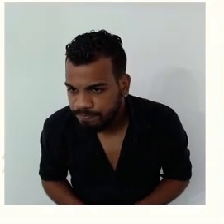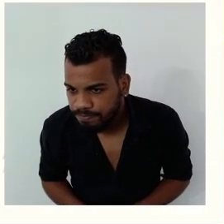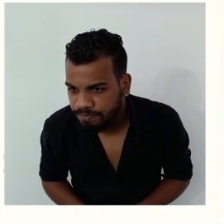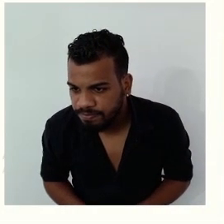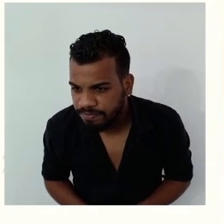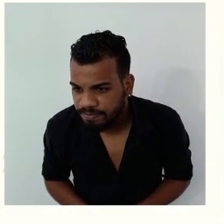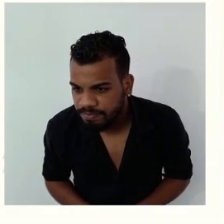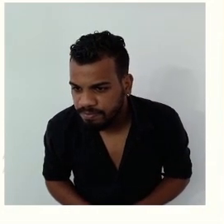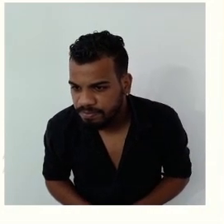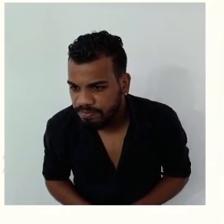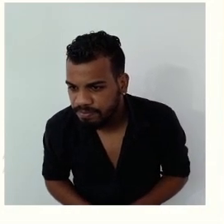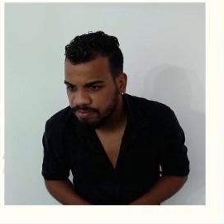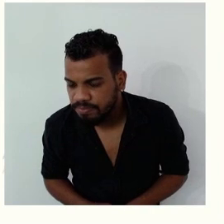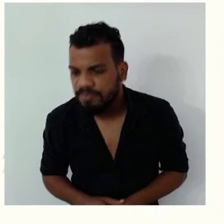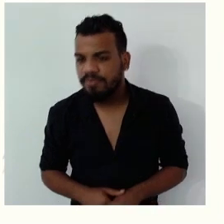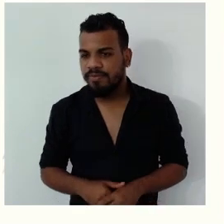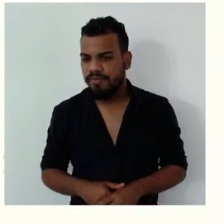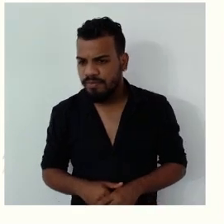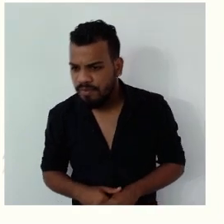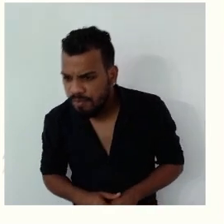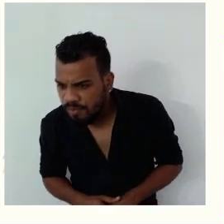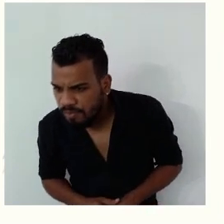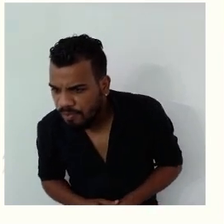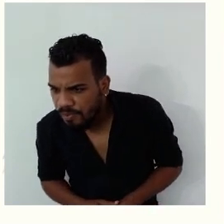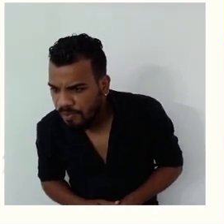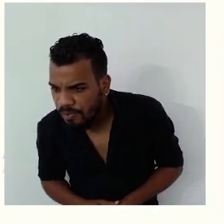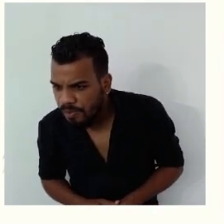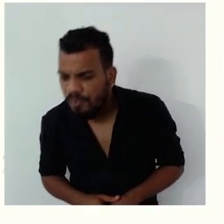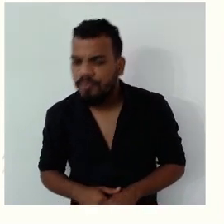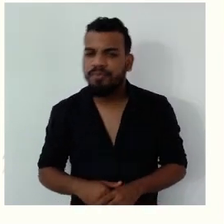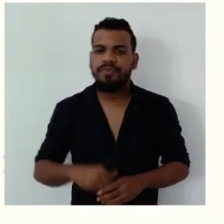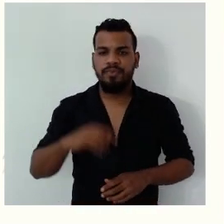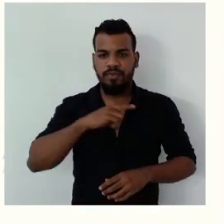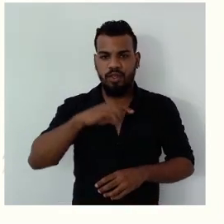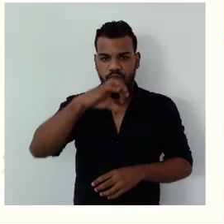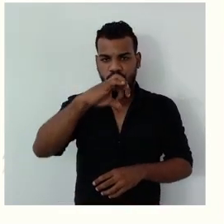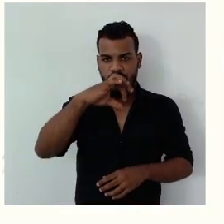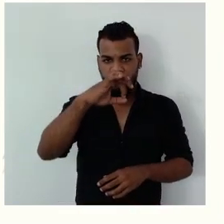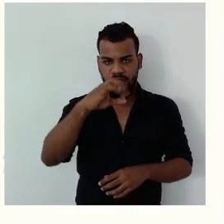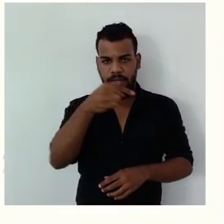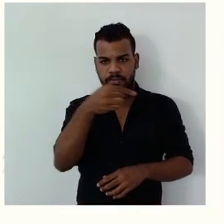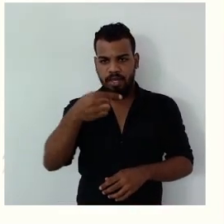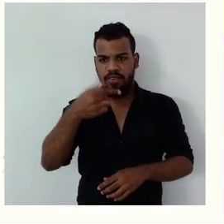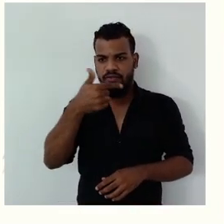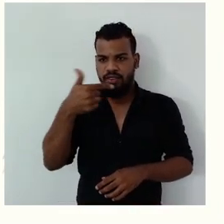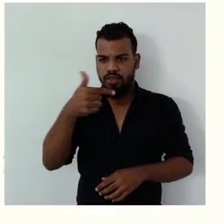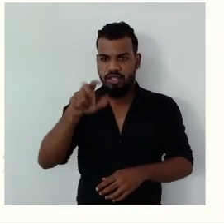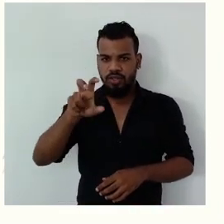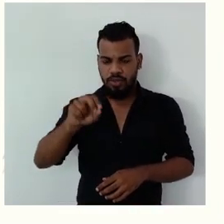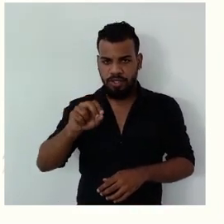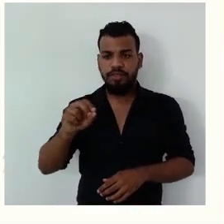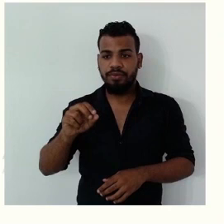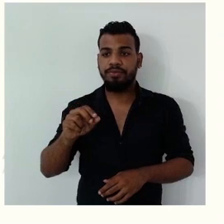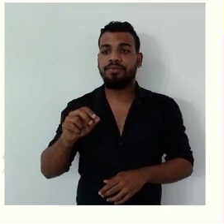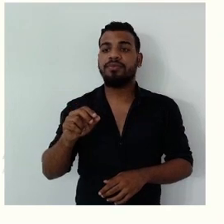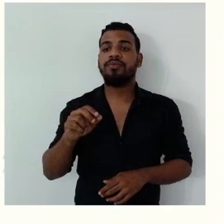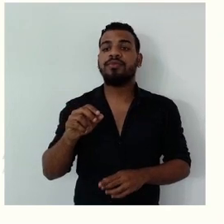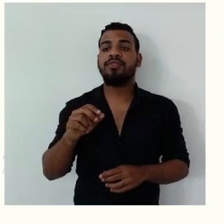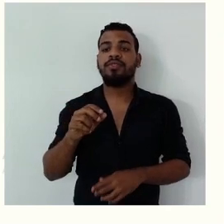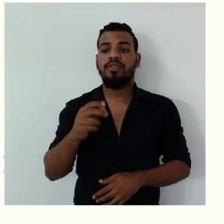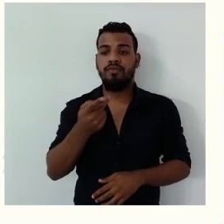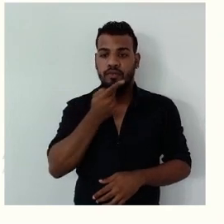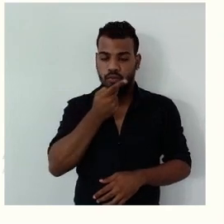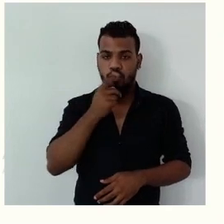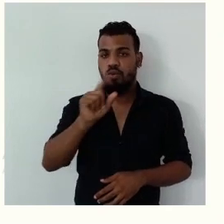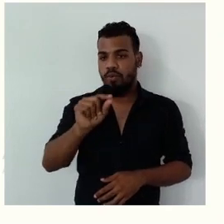a gente vai fazer 90 menos 22,50. Então, o valor que ela ficou depois que